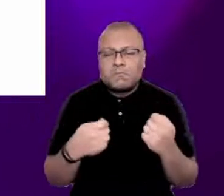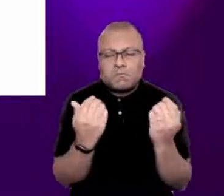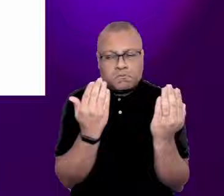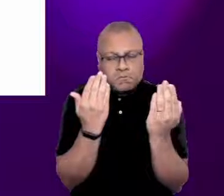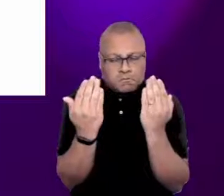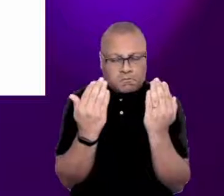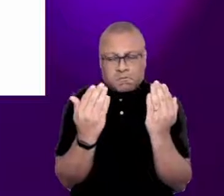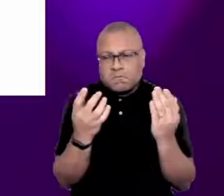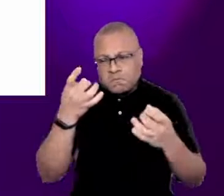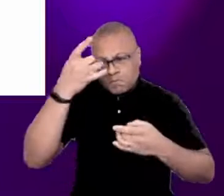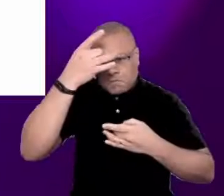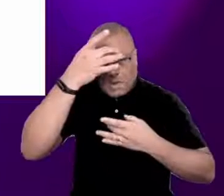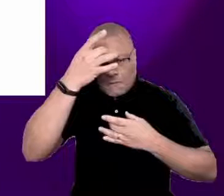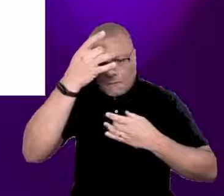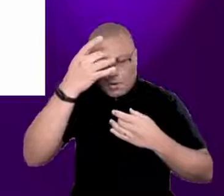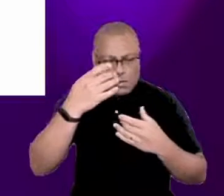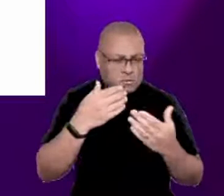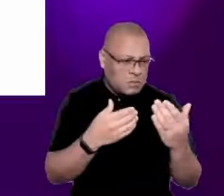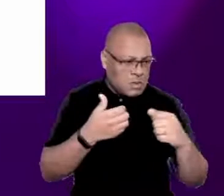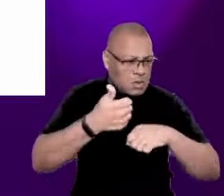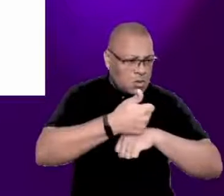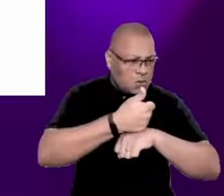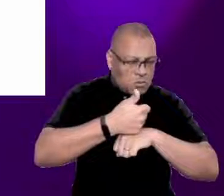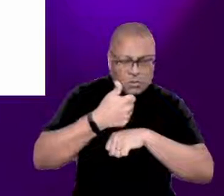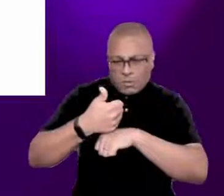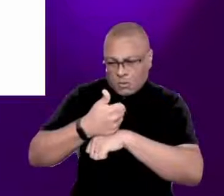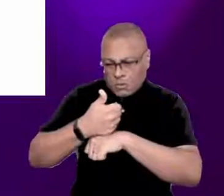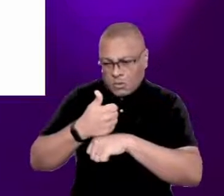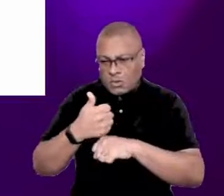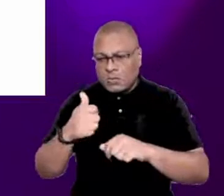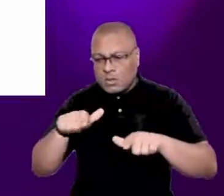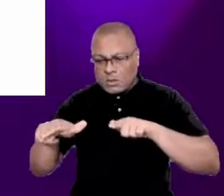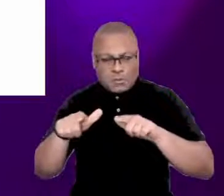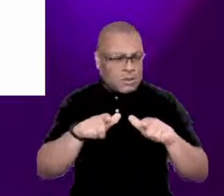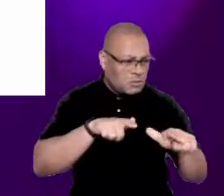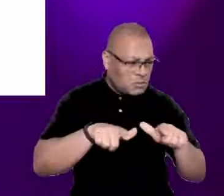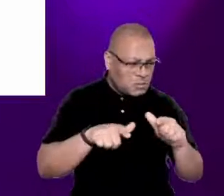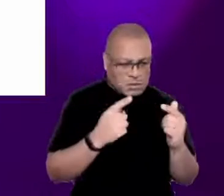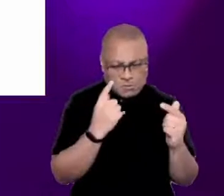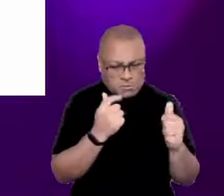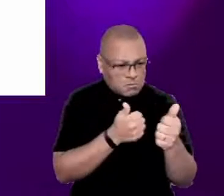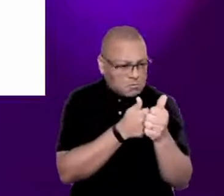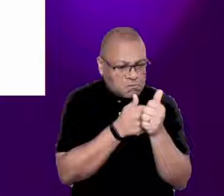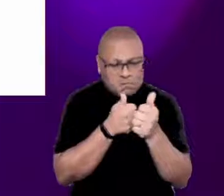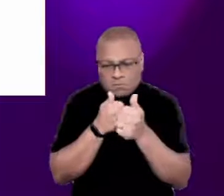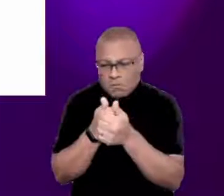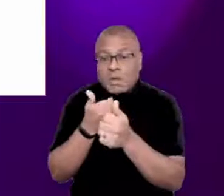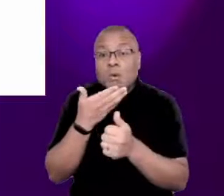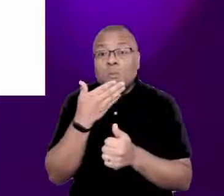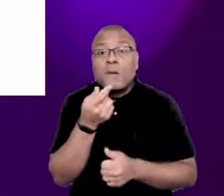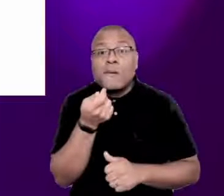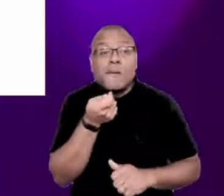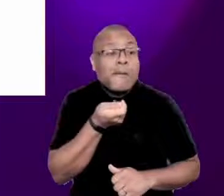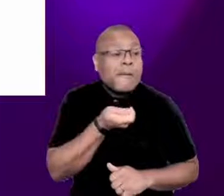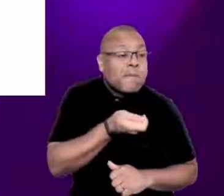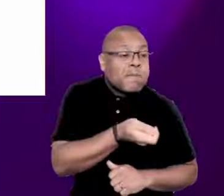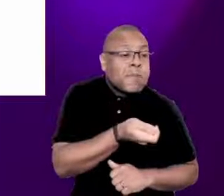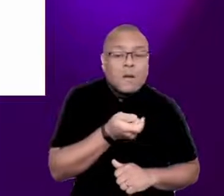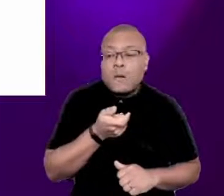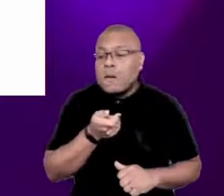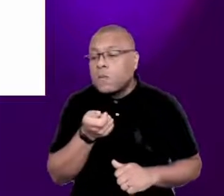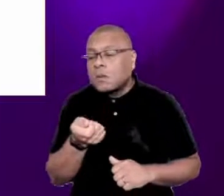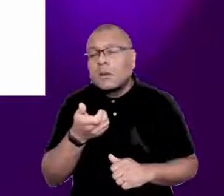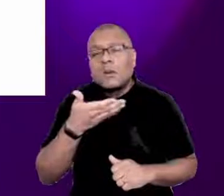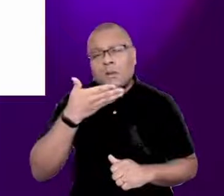desempenhos entre profissionais ou entre serviços, e aí, com isso, alocar melhor recursos e ter um sistema